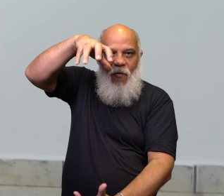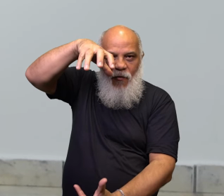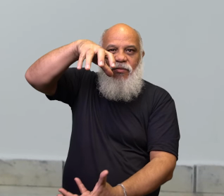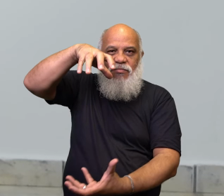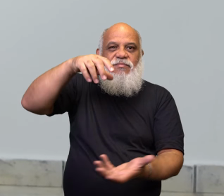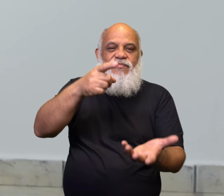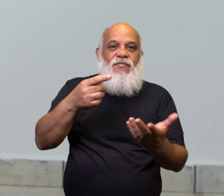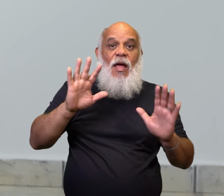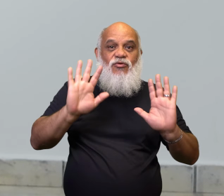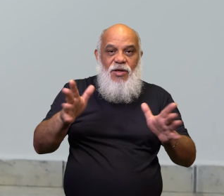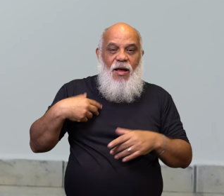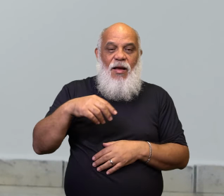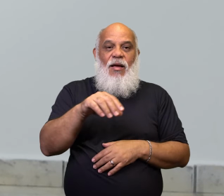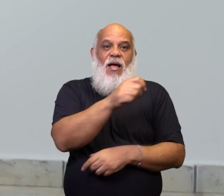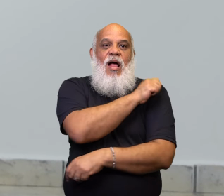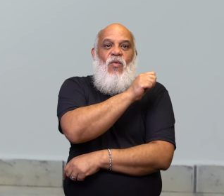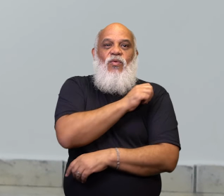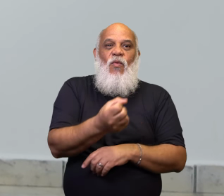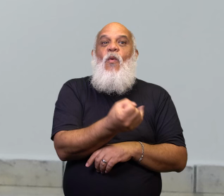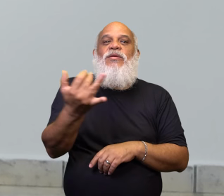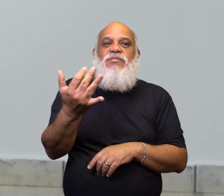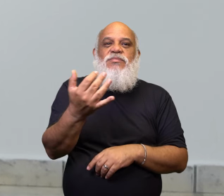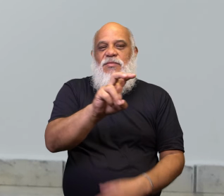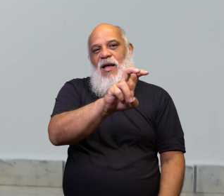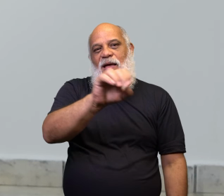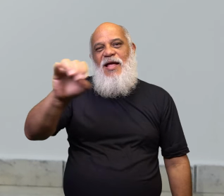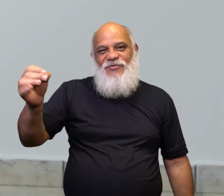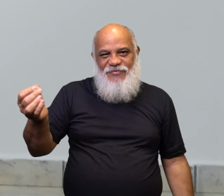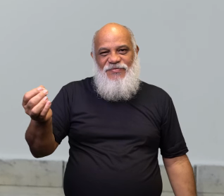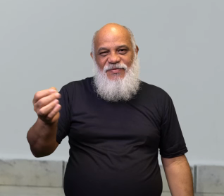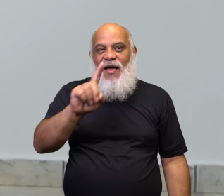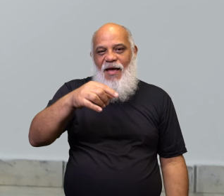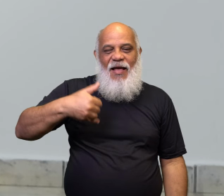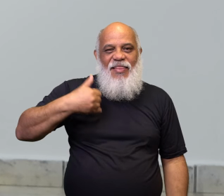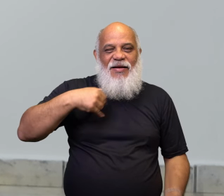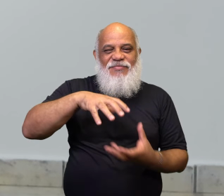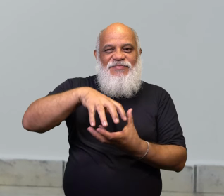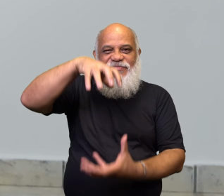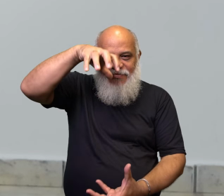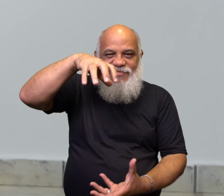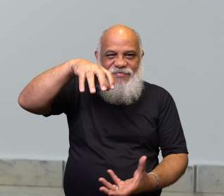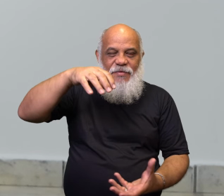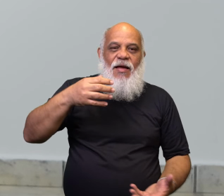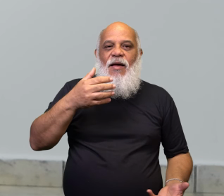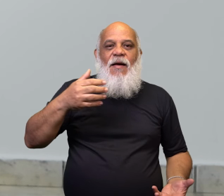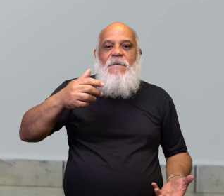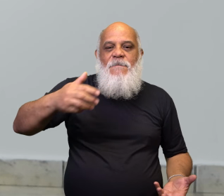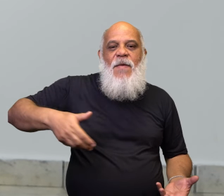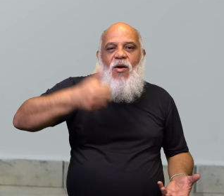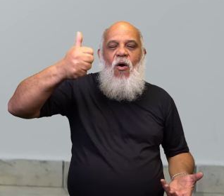tenho que mais lindos alunos. Olha para vocês, com a melhor idade. E a melhor idade também